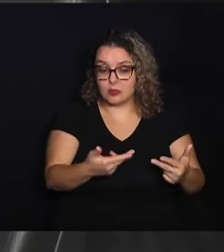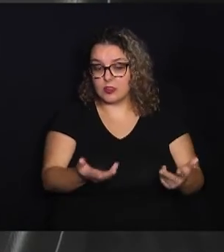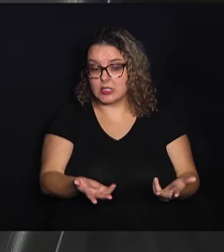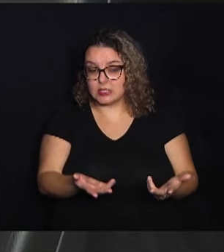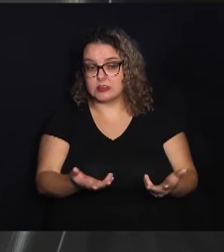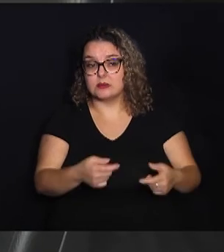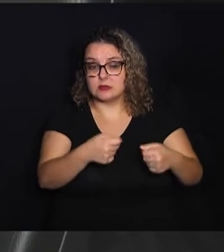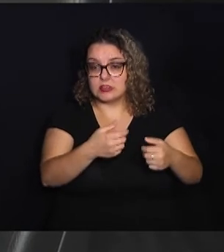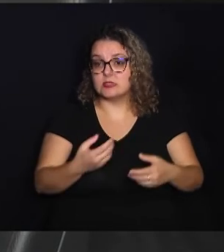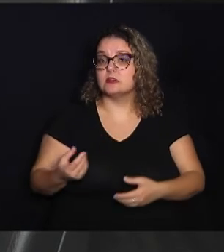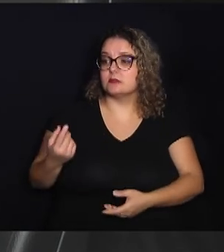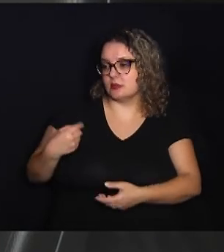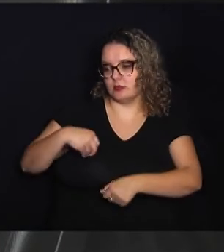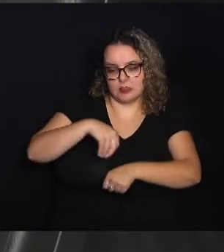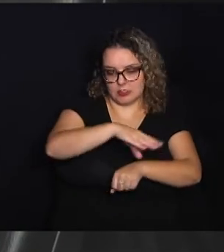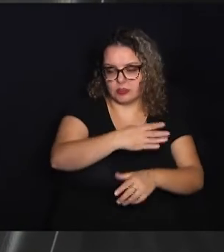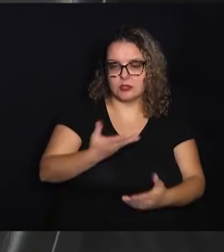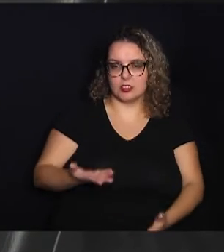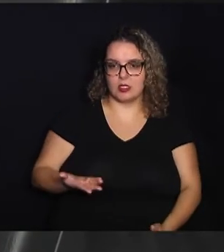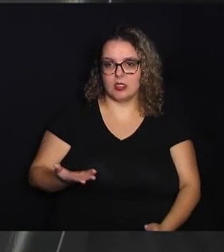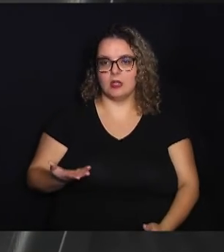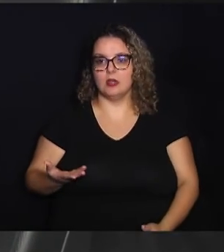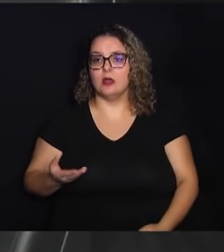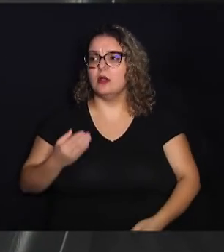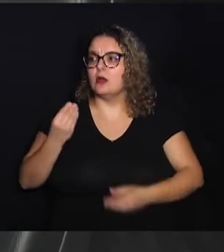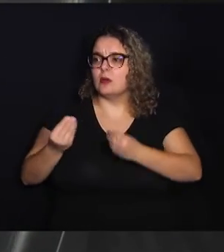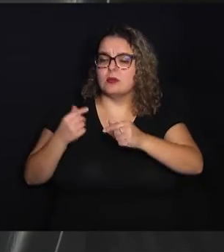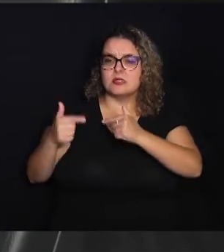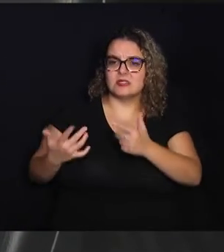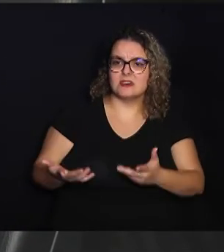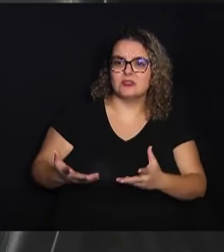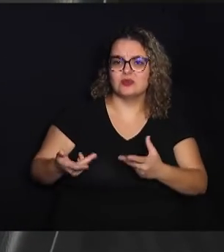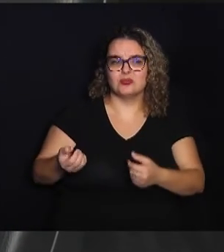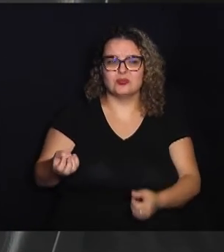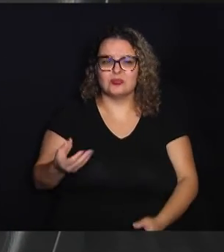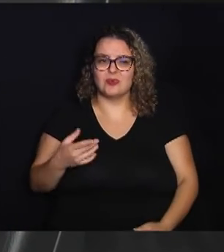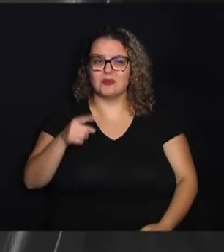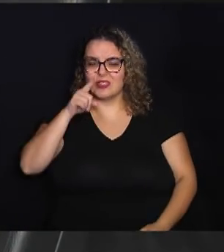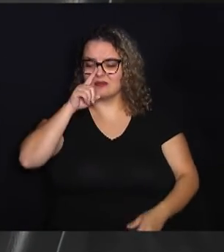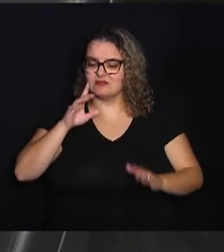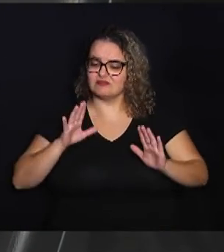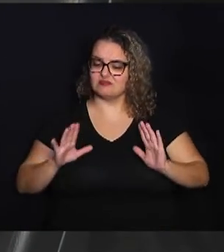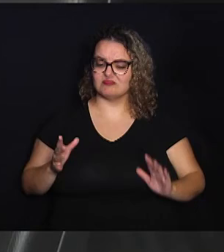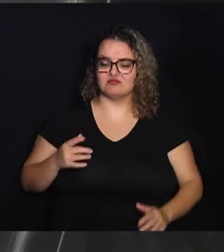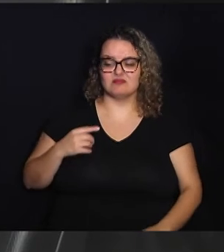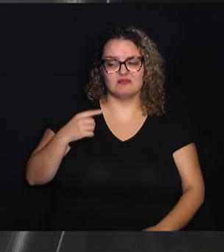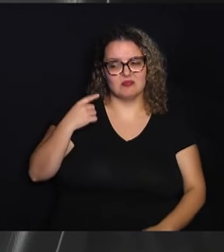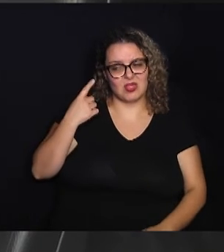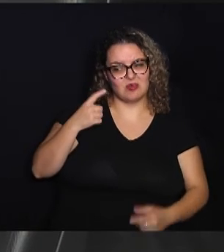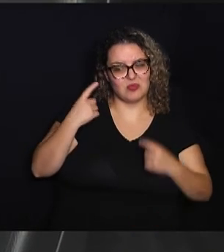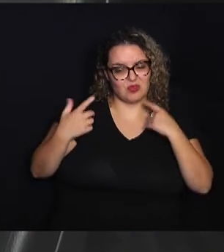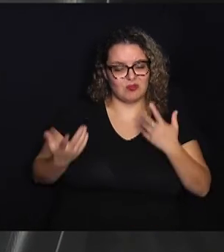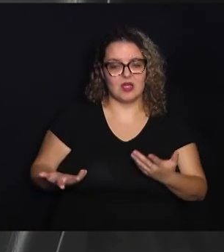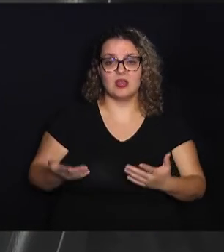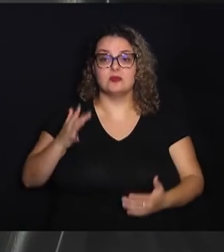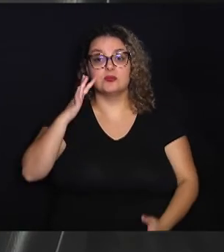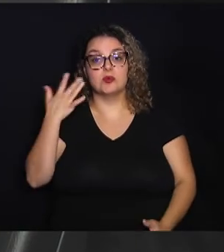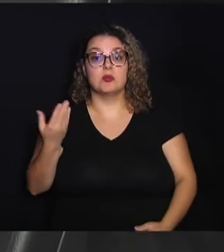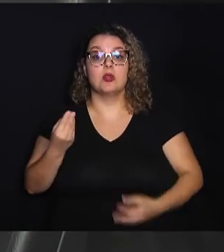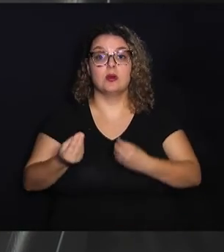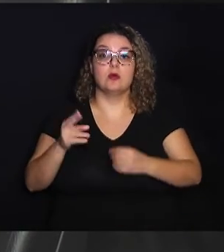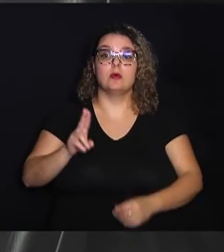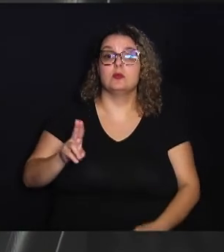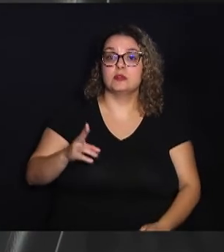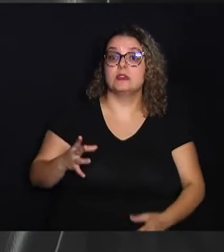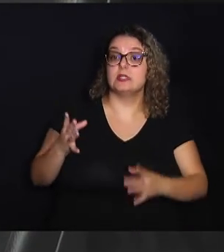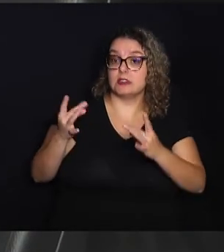nossa, como é que vai ser isso? Né, como é que vai ser trabalhado? Era tudo muito novo, né, e a gente não tinha certeza de como ia ser implementado em